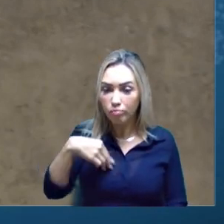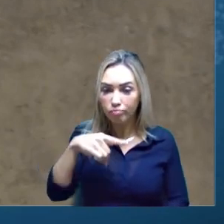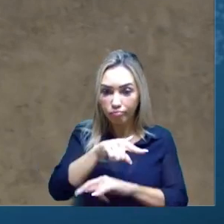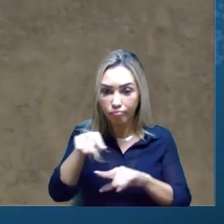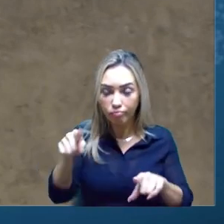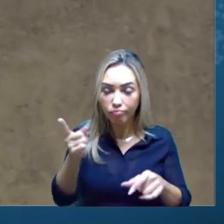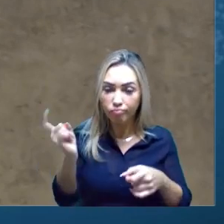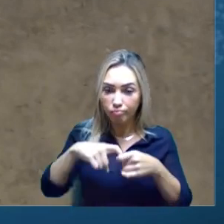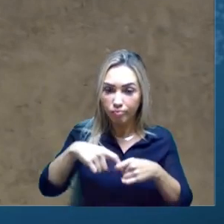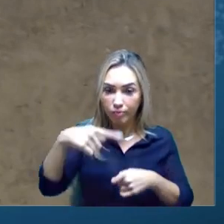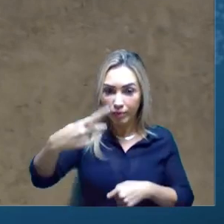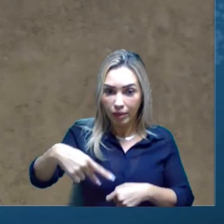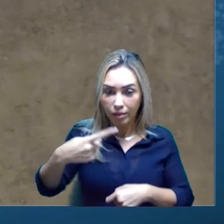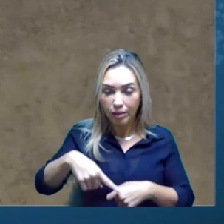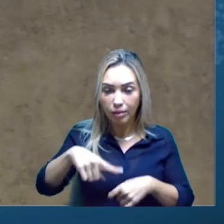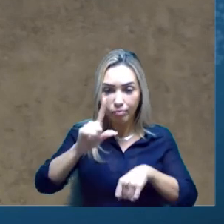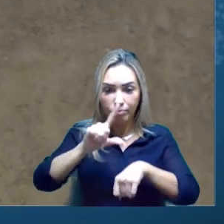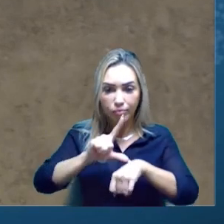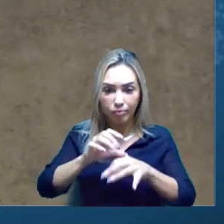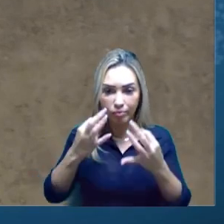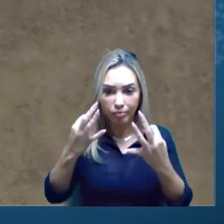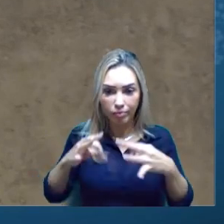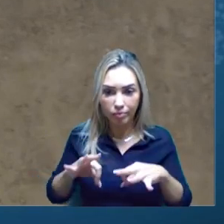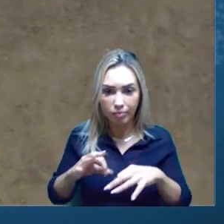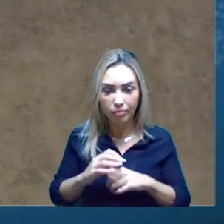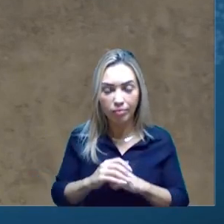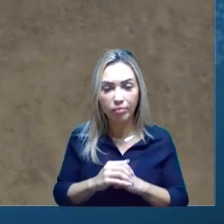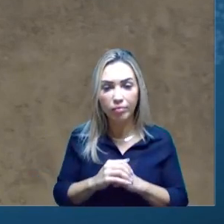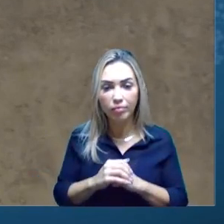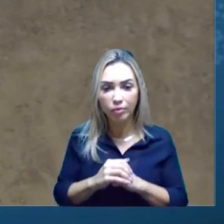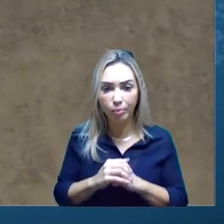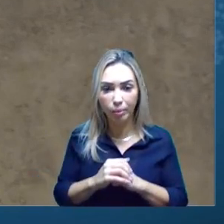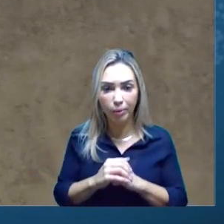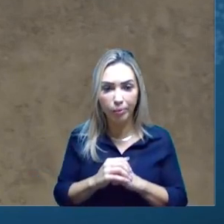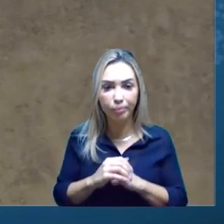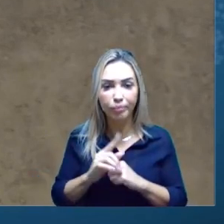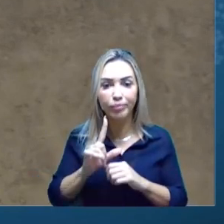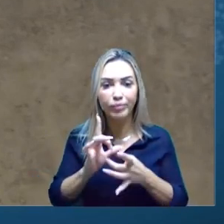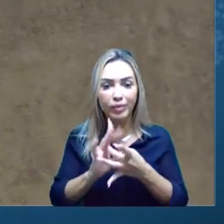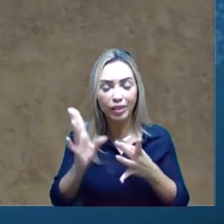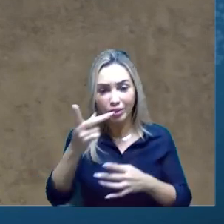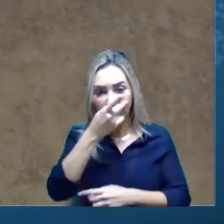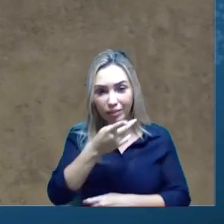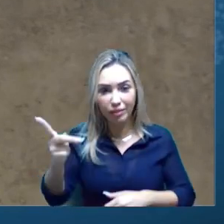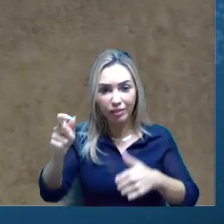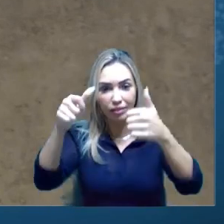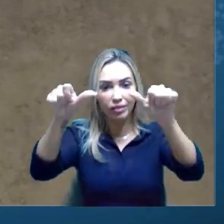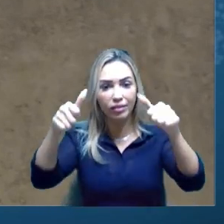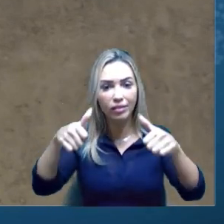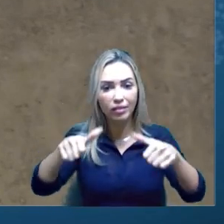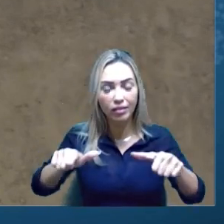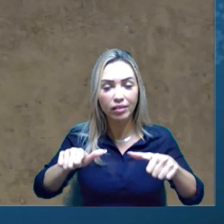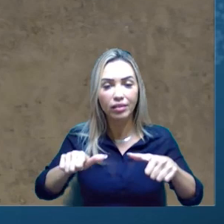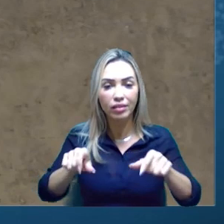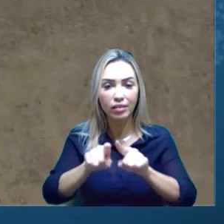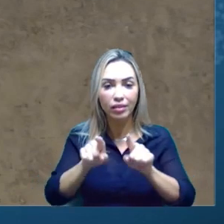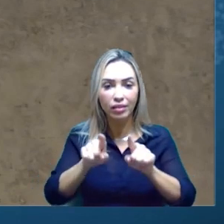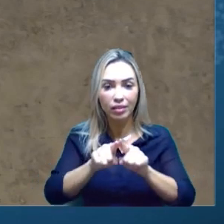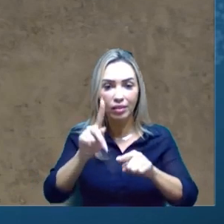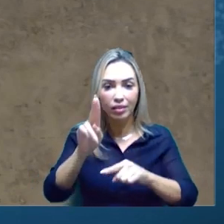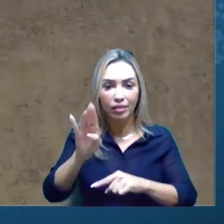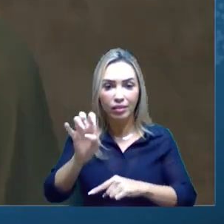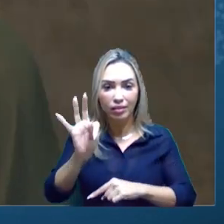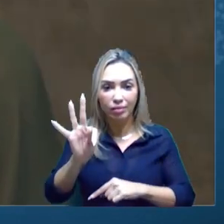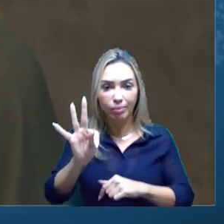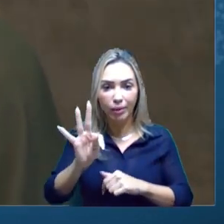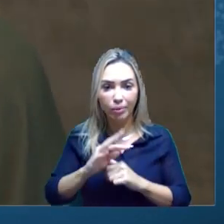retornem pontualmente nos horários. E não deixem de fazer a visitação de posters, a apresentação de PITs, e também que